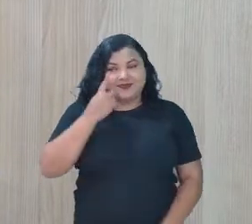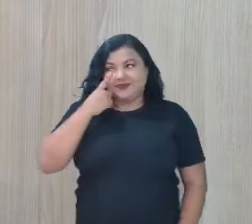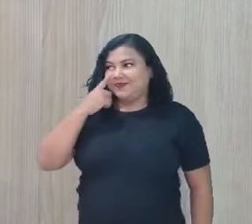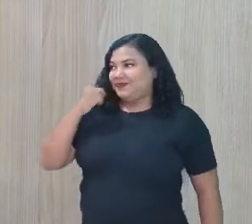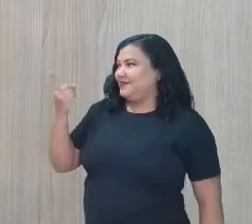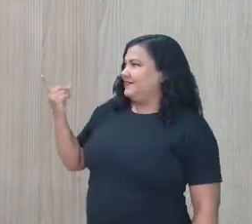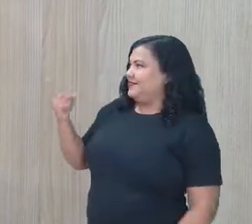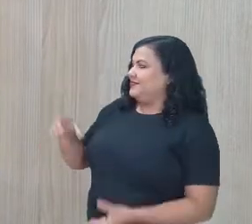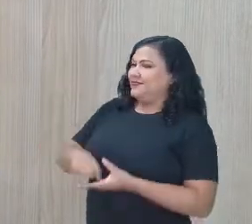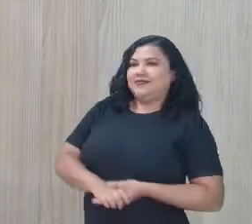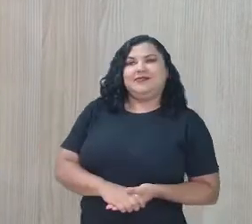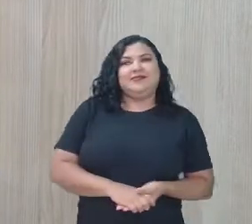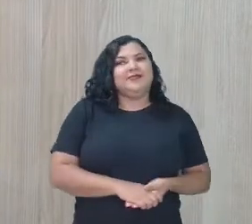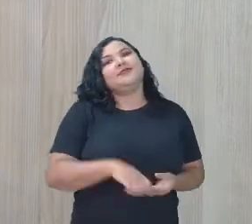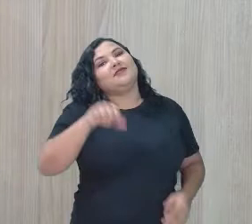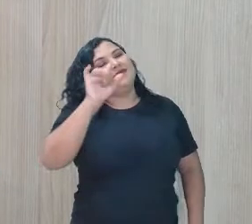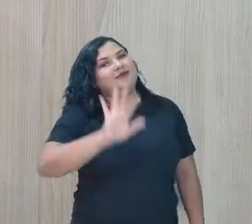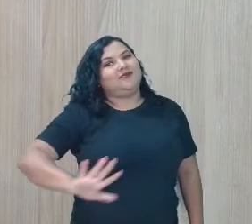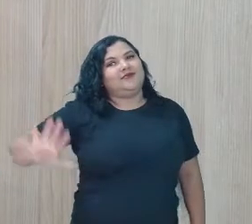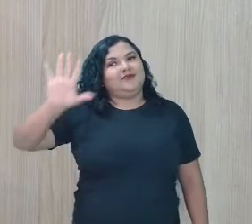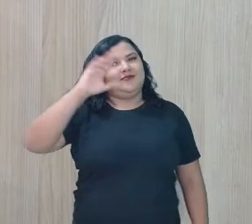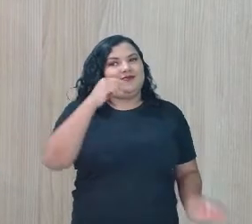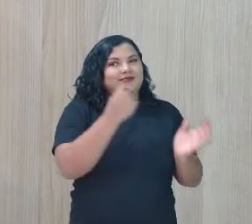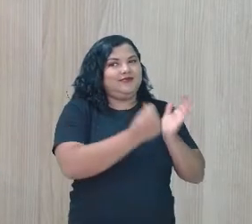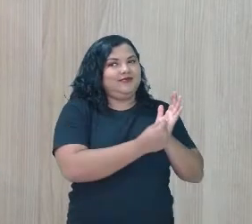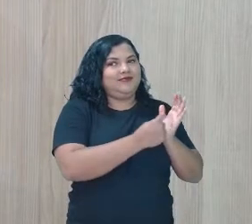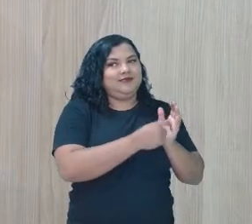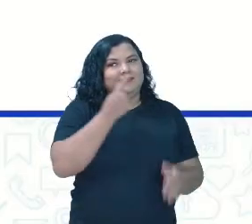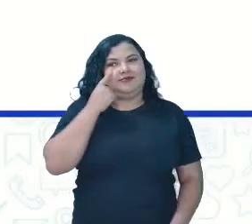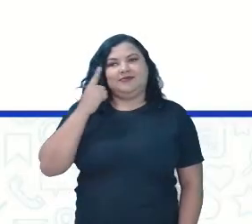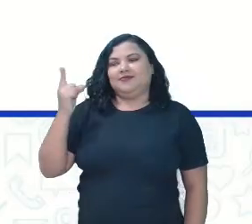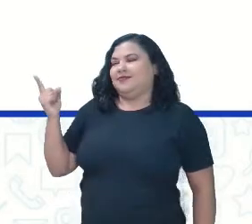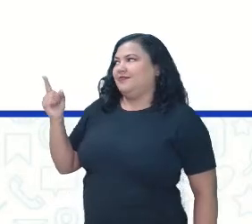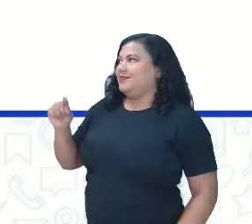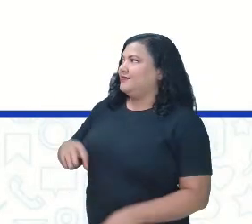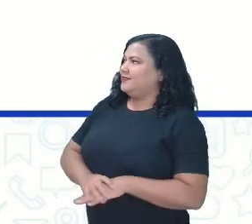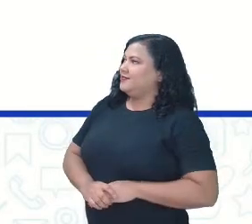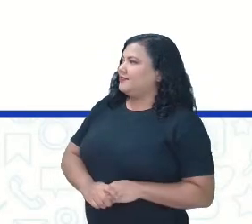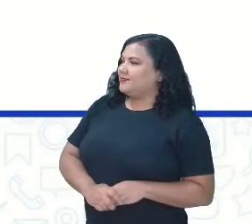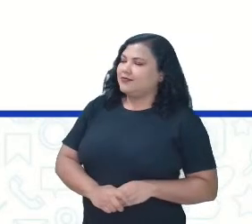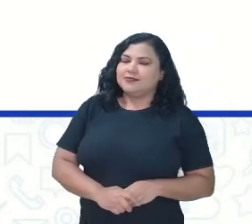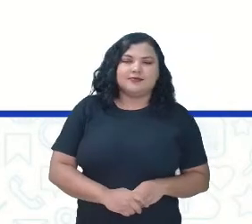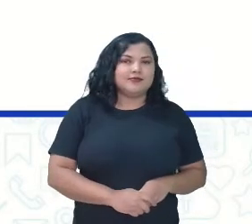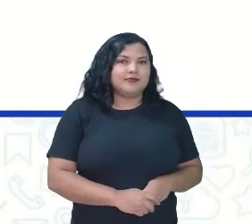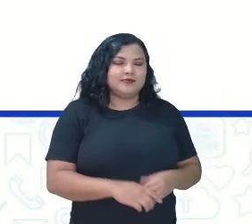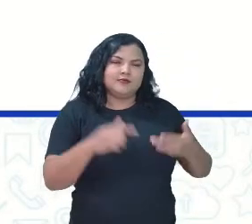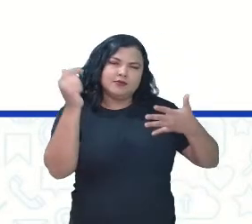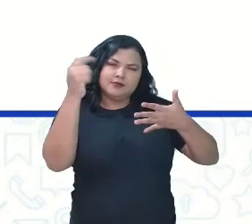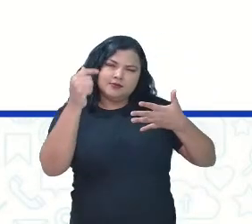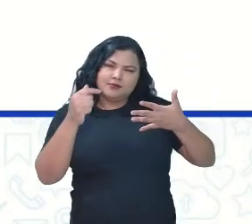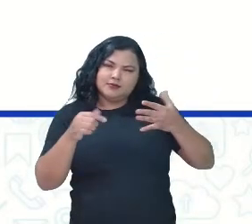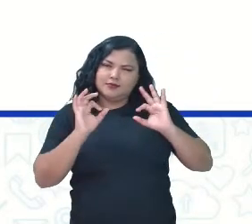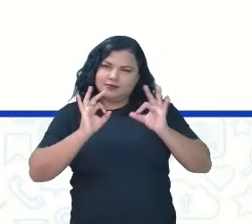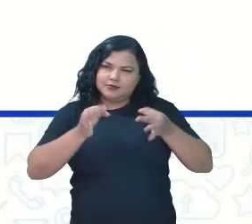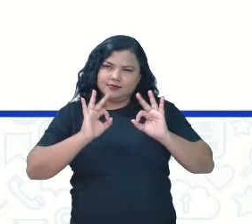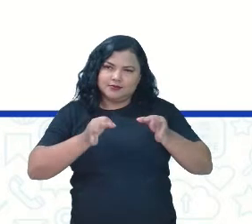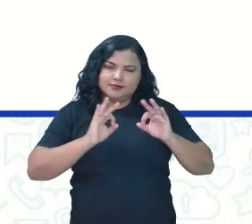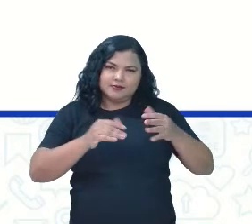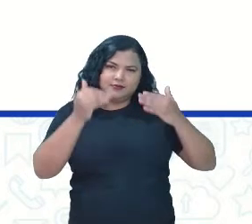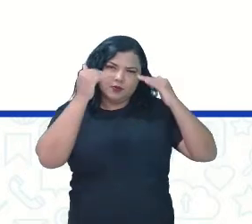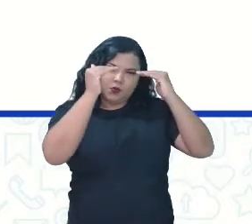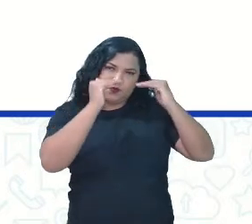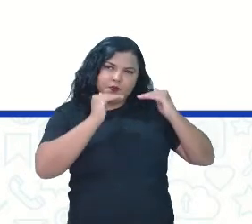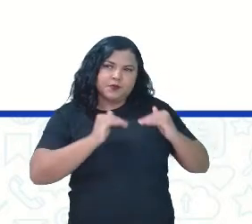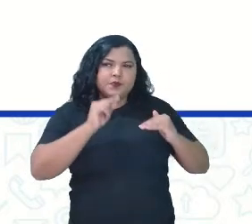aí, ó, a carinha do aplicativo aí na tela do professor Pedro. Todo passo a passozinho ali que ele coloca